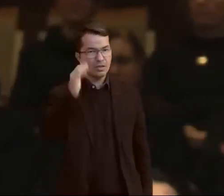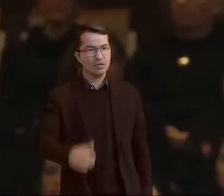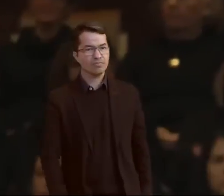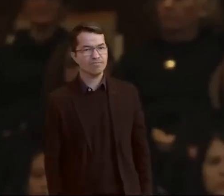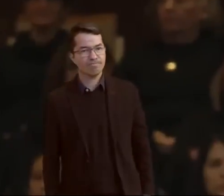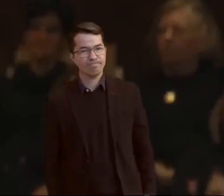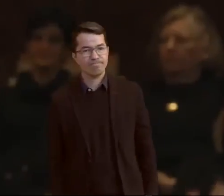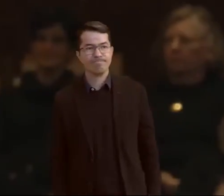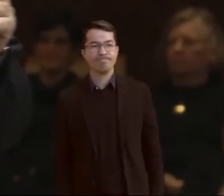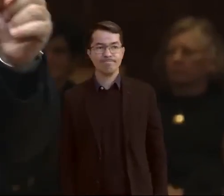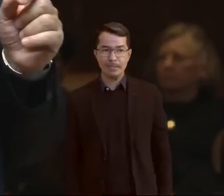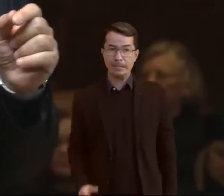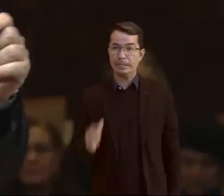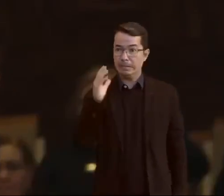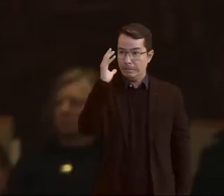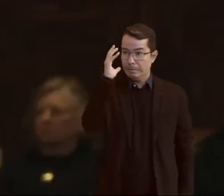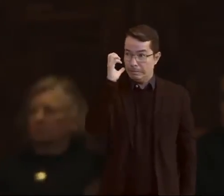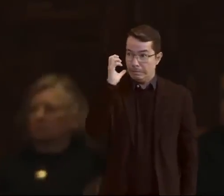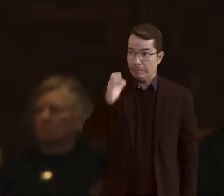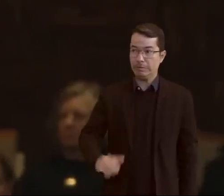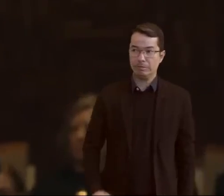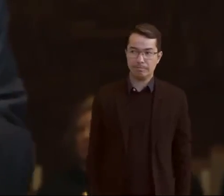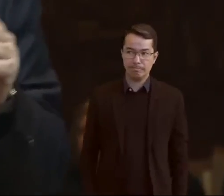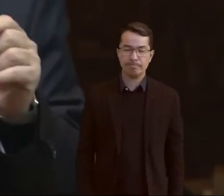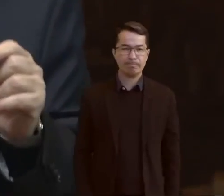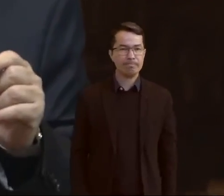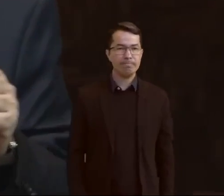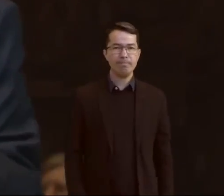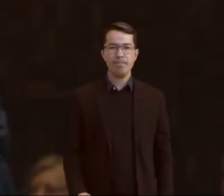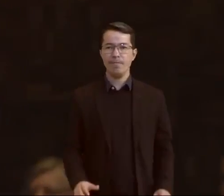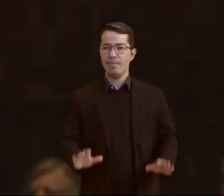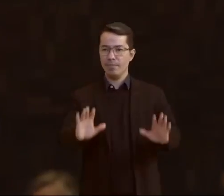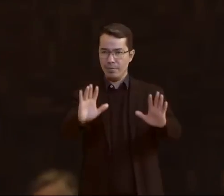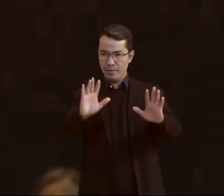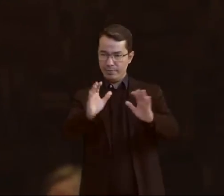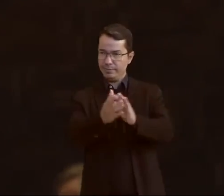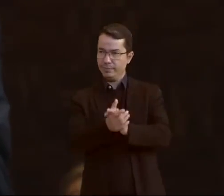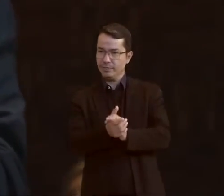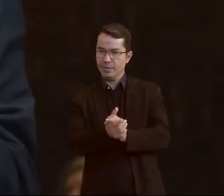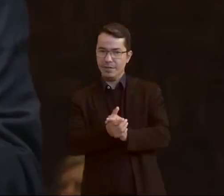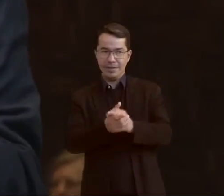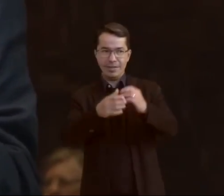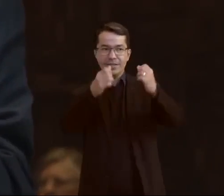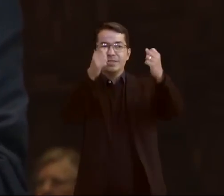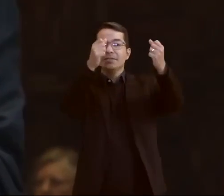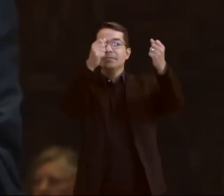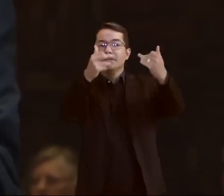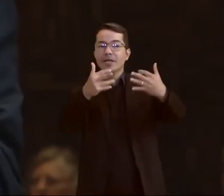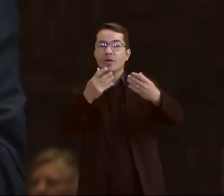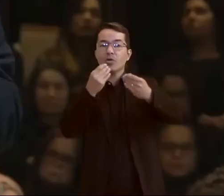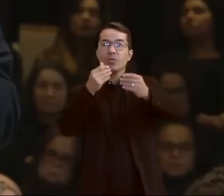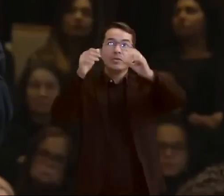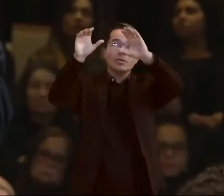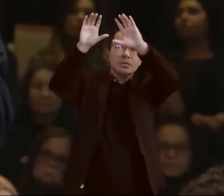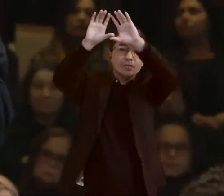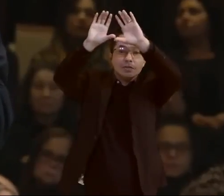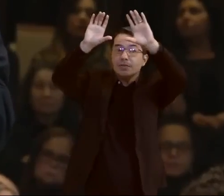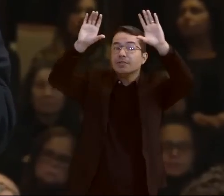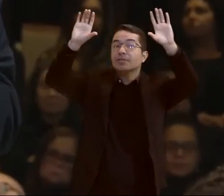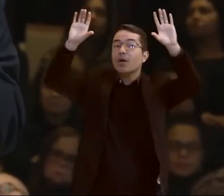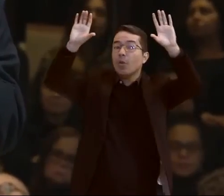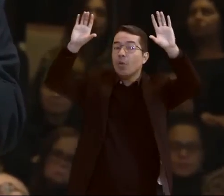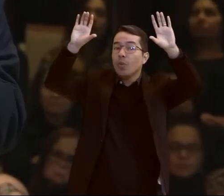Eu quero explicar para você como é que funcionam as notas no reino de Deus.